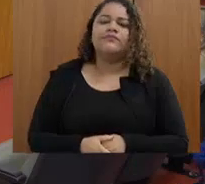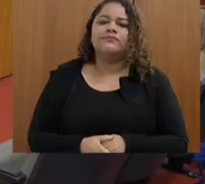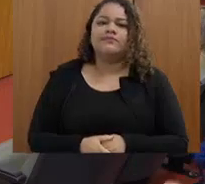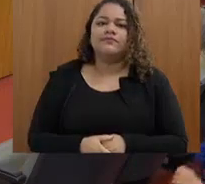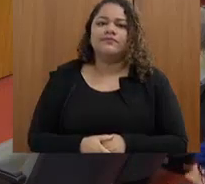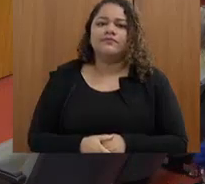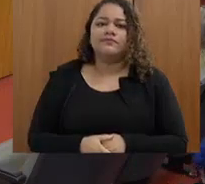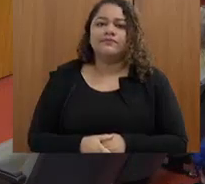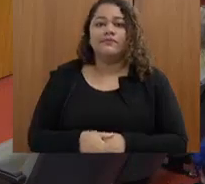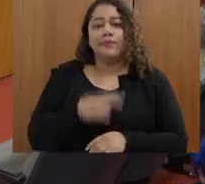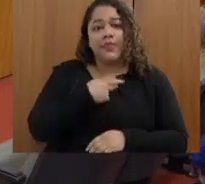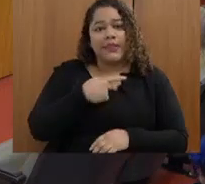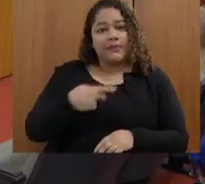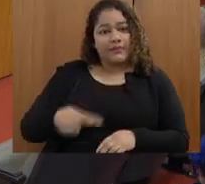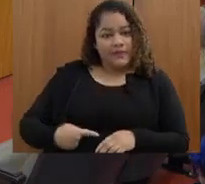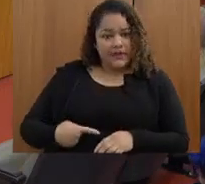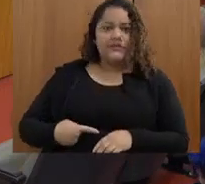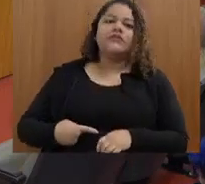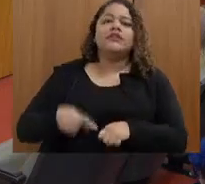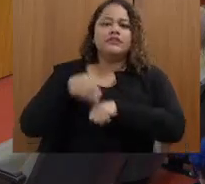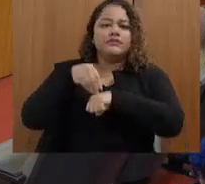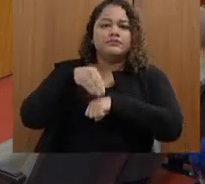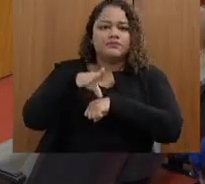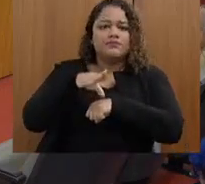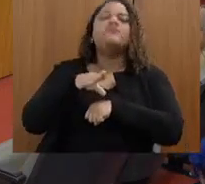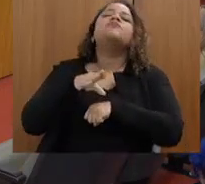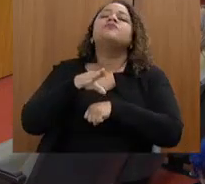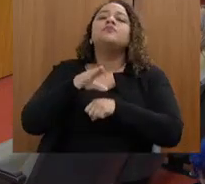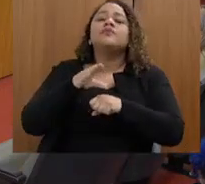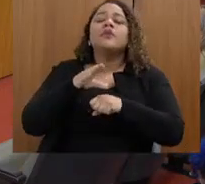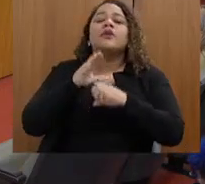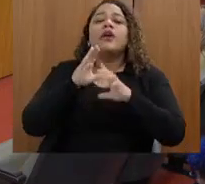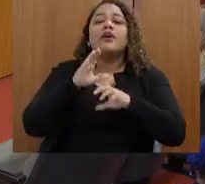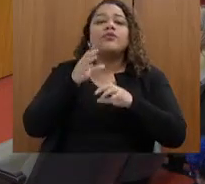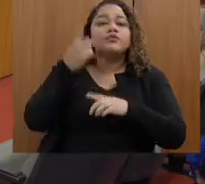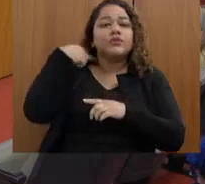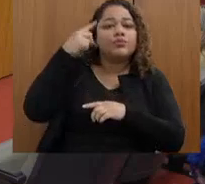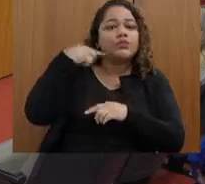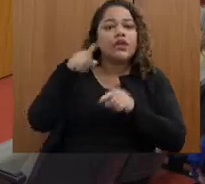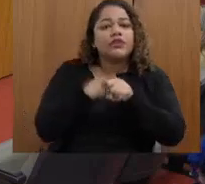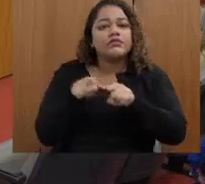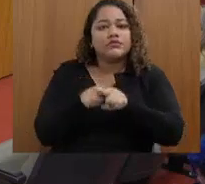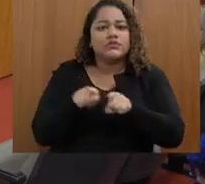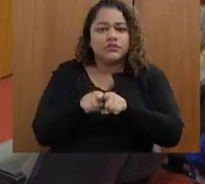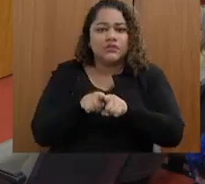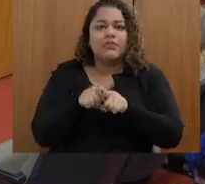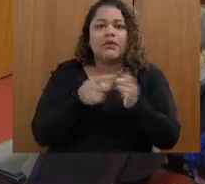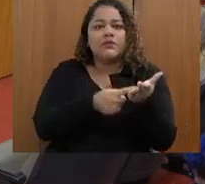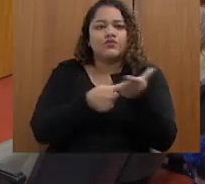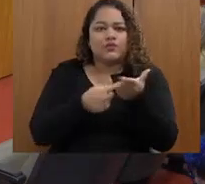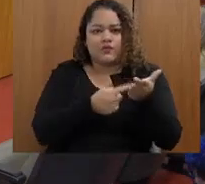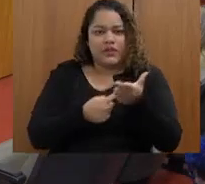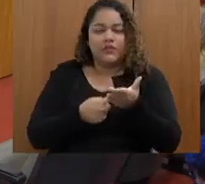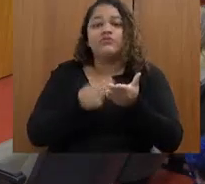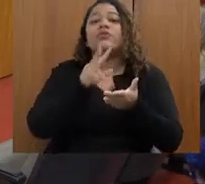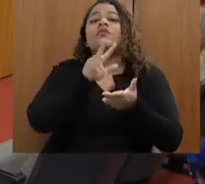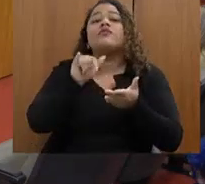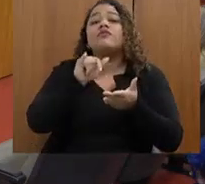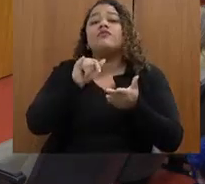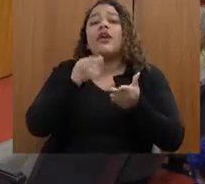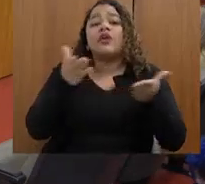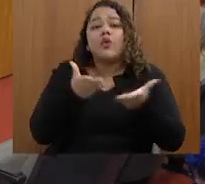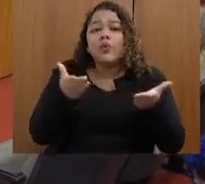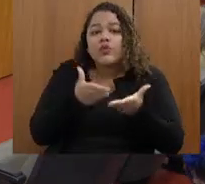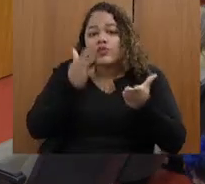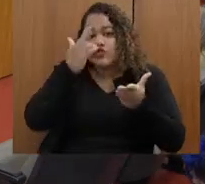a presidência comunica aos parlamentares e as e ao convidado que os atos dessa reunião obedecerão as seguintes normas